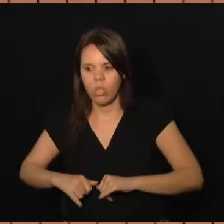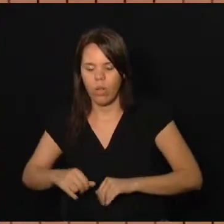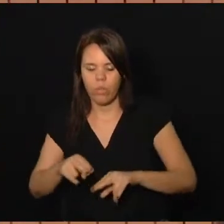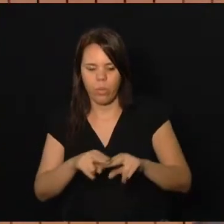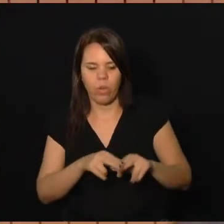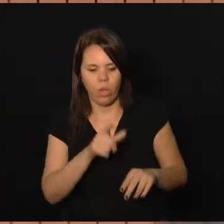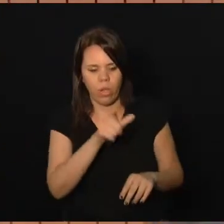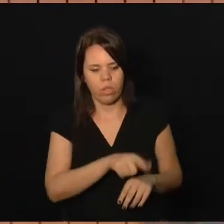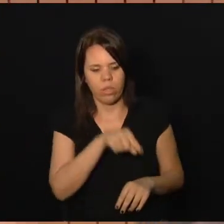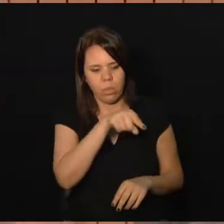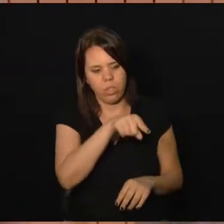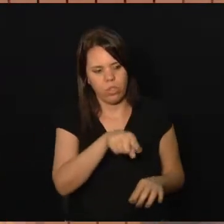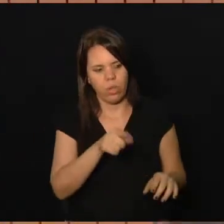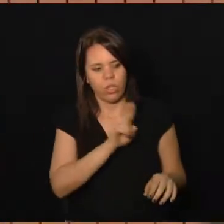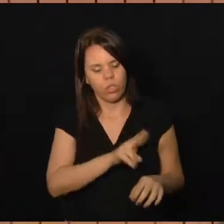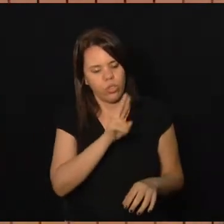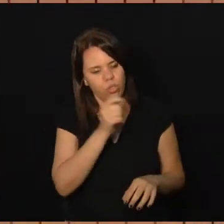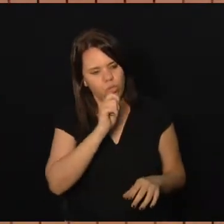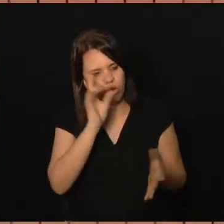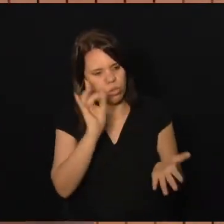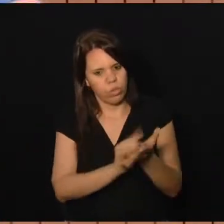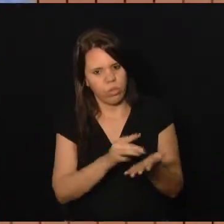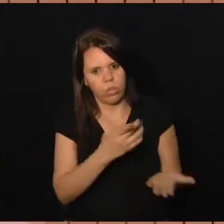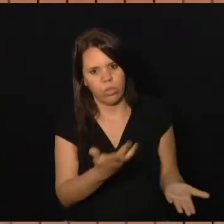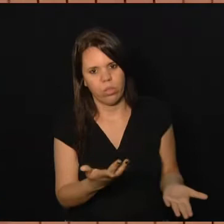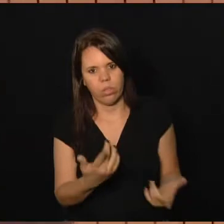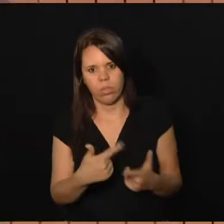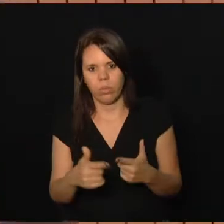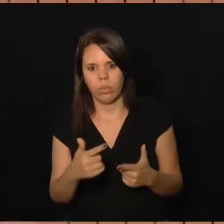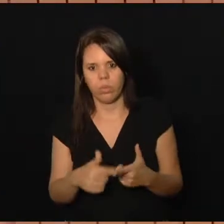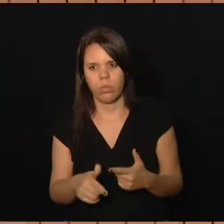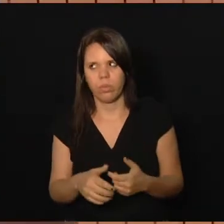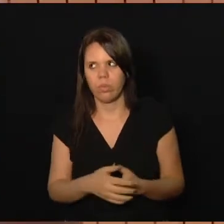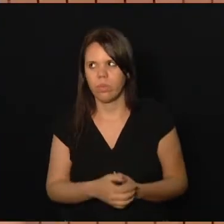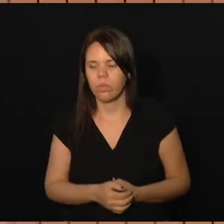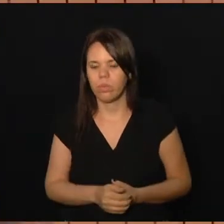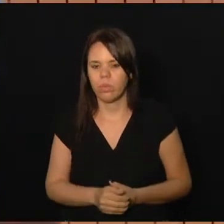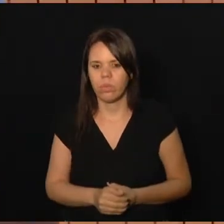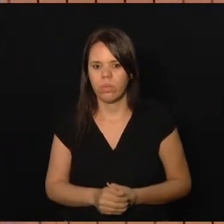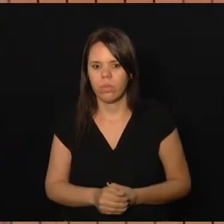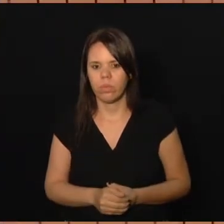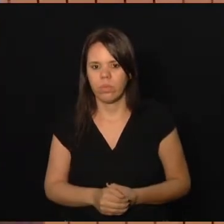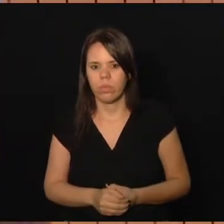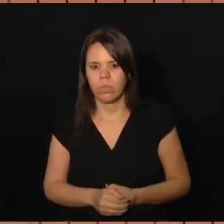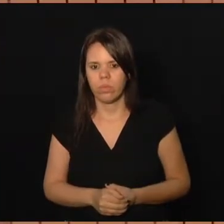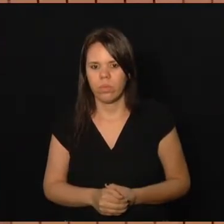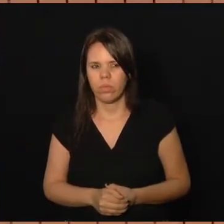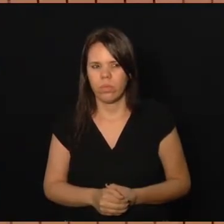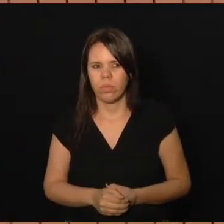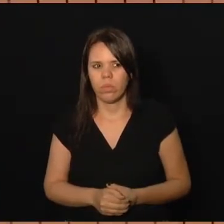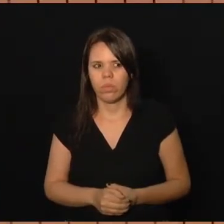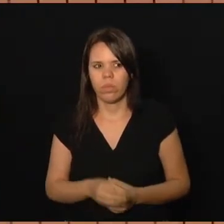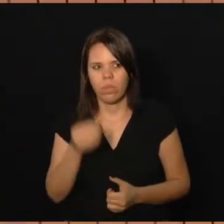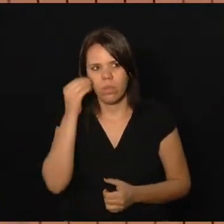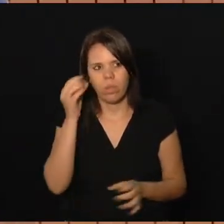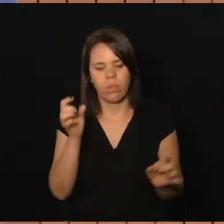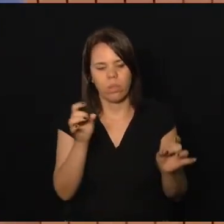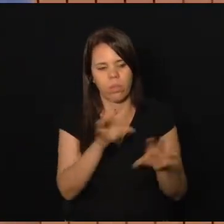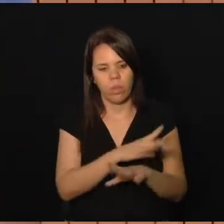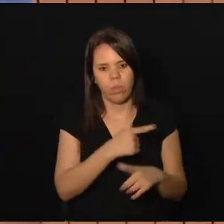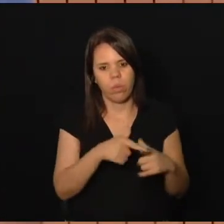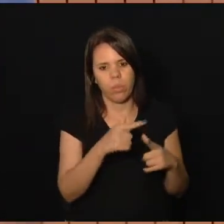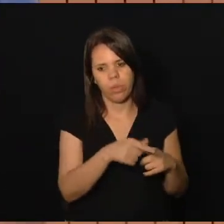chegar a ser codependente, né? A gente não está trazendo mais um problema. Tento encerrar um problema que pode estar se iniciando aqui, mas eu não dou